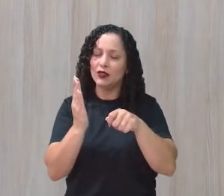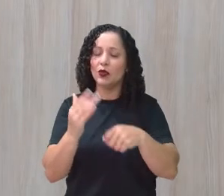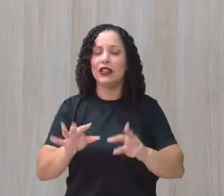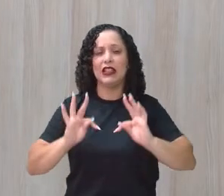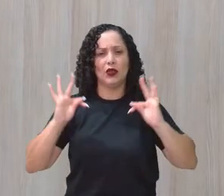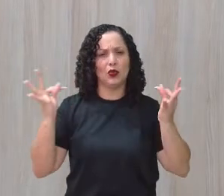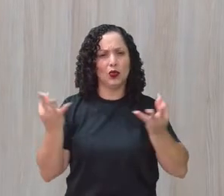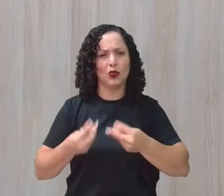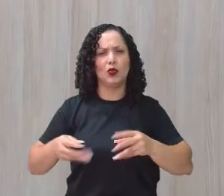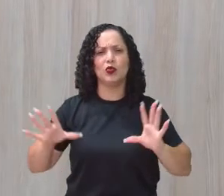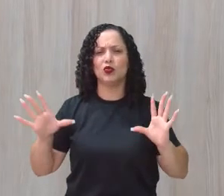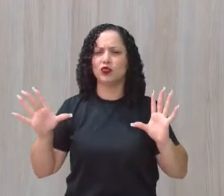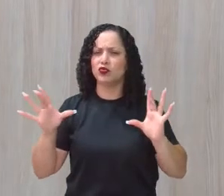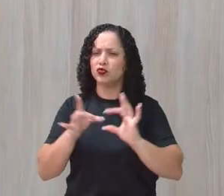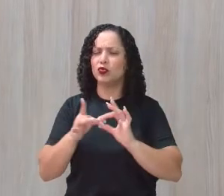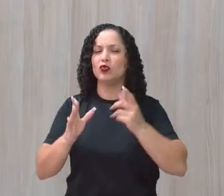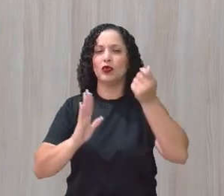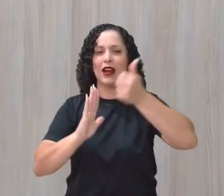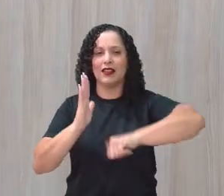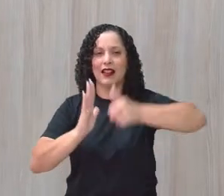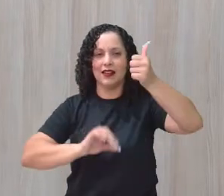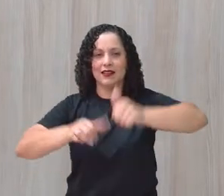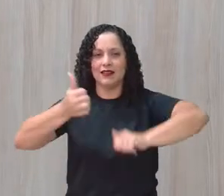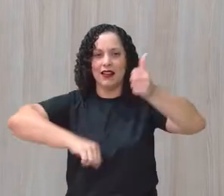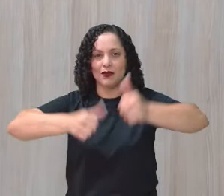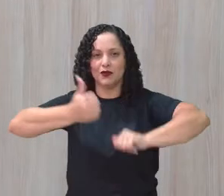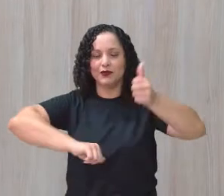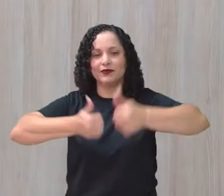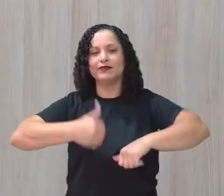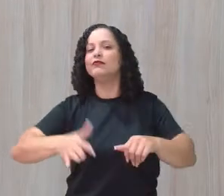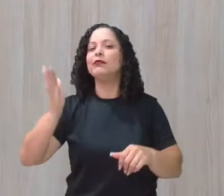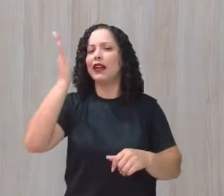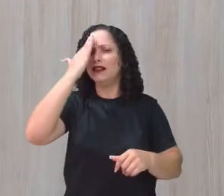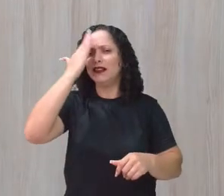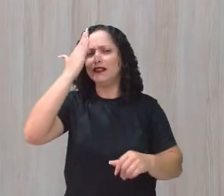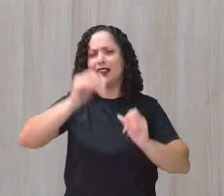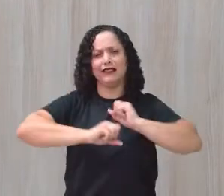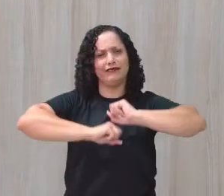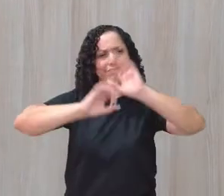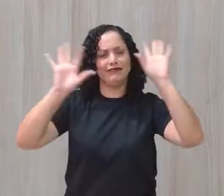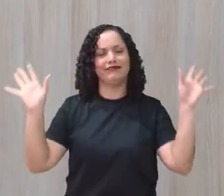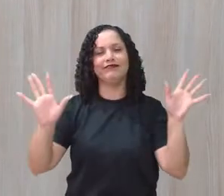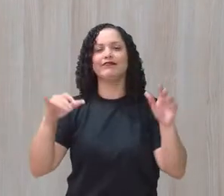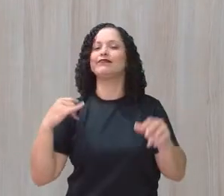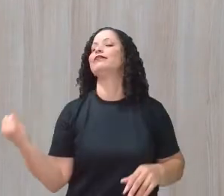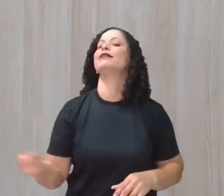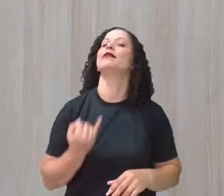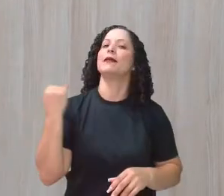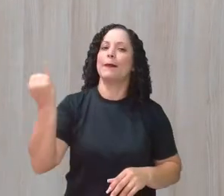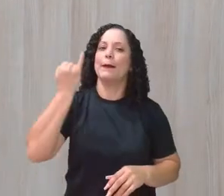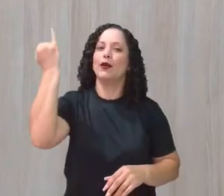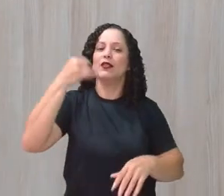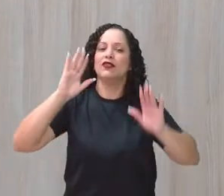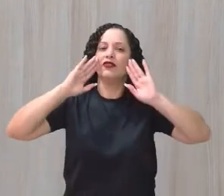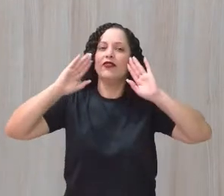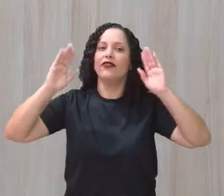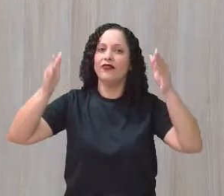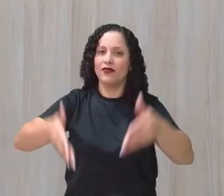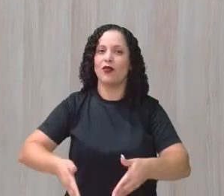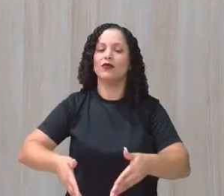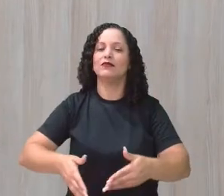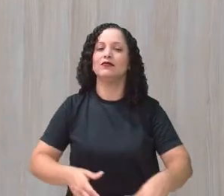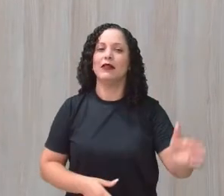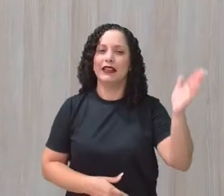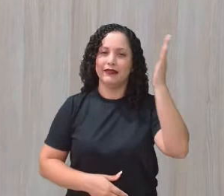para entendermos. Então, é muito importante, não é, professora Viviane, estarmos, assim, bem focados para